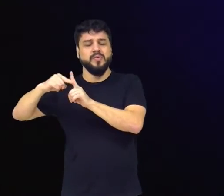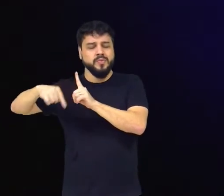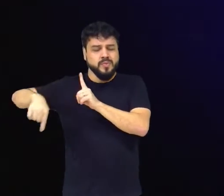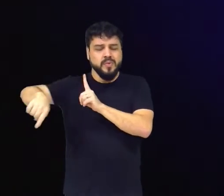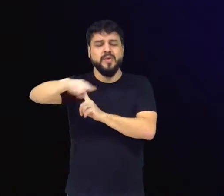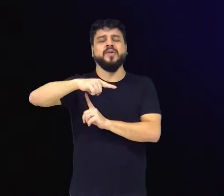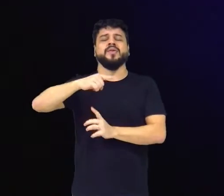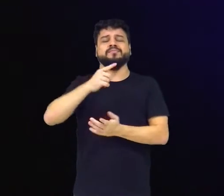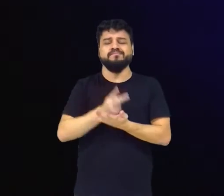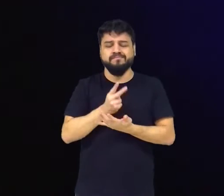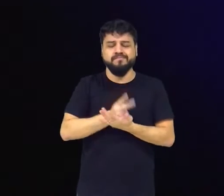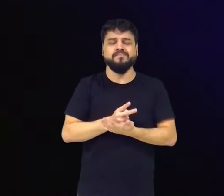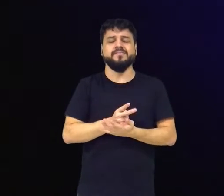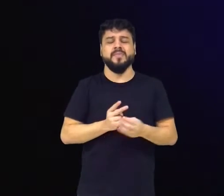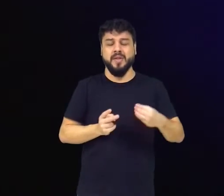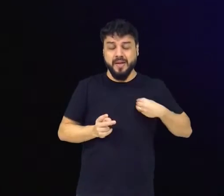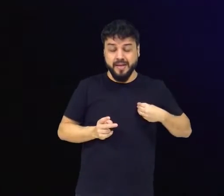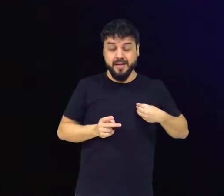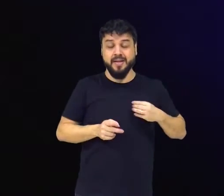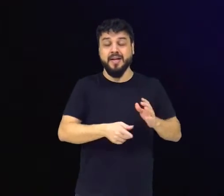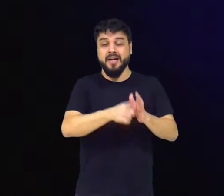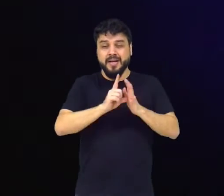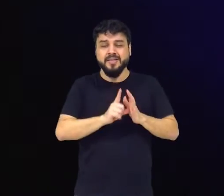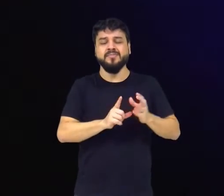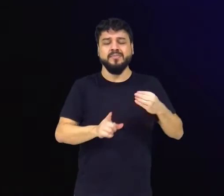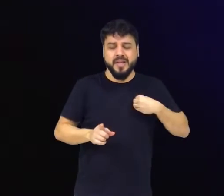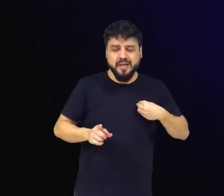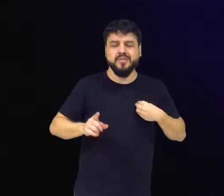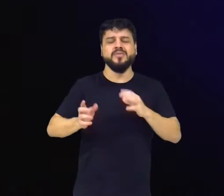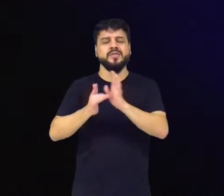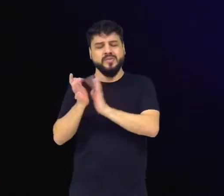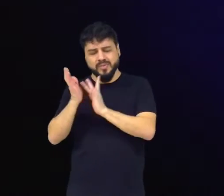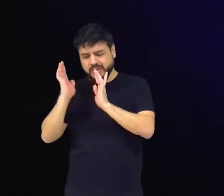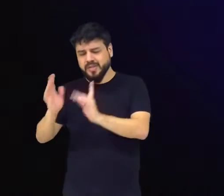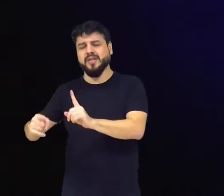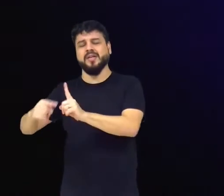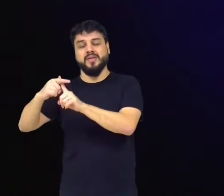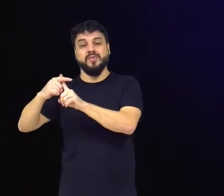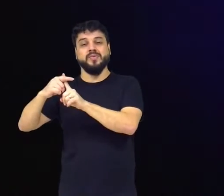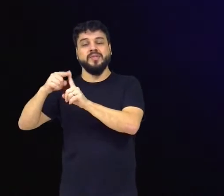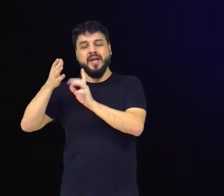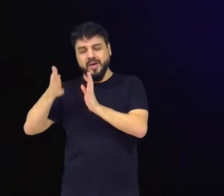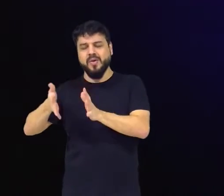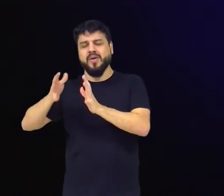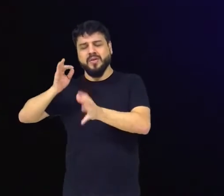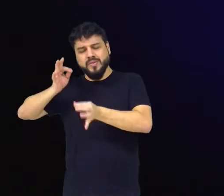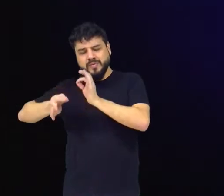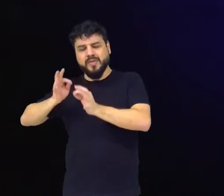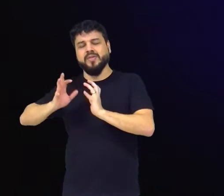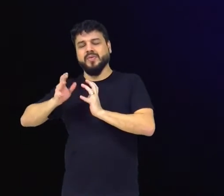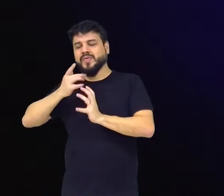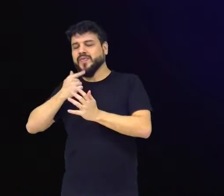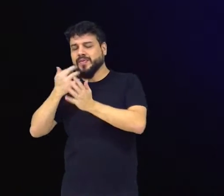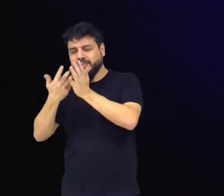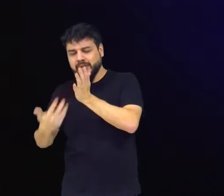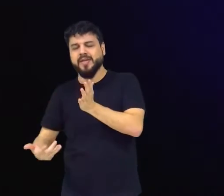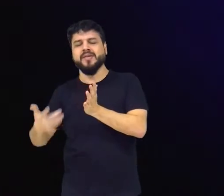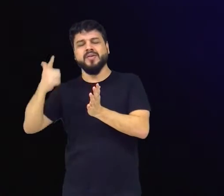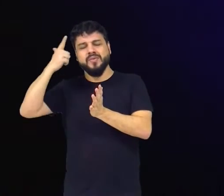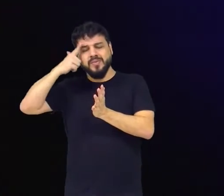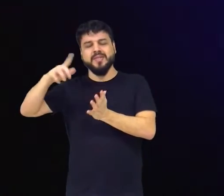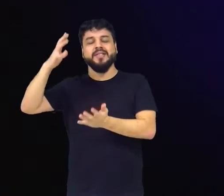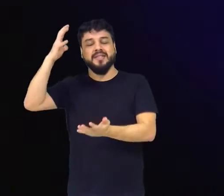ainda pecadores. Logo, muito mais agora, tendo sido justificado pelo seu sangue, seremos por ele salvos da